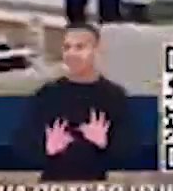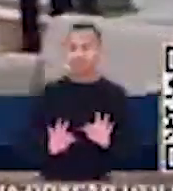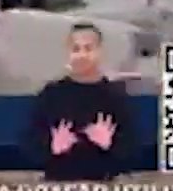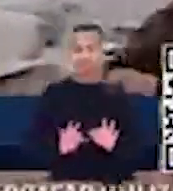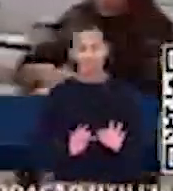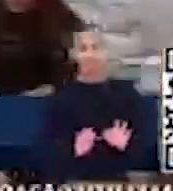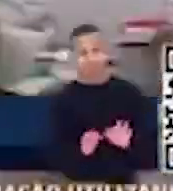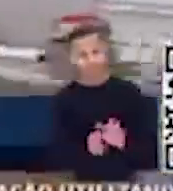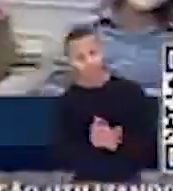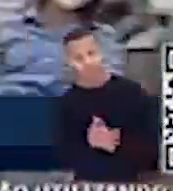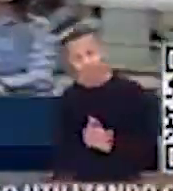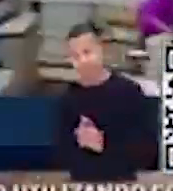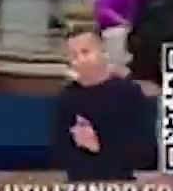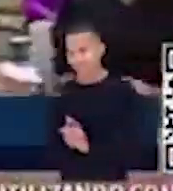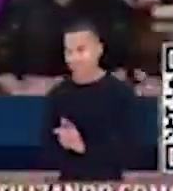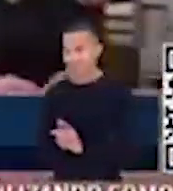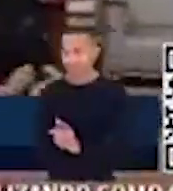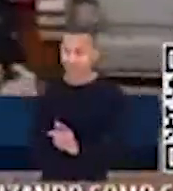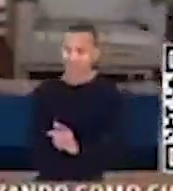feliz.